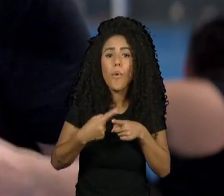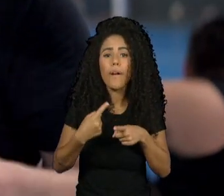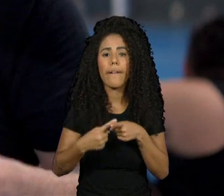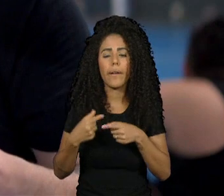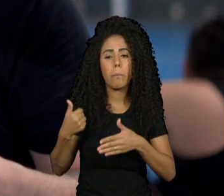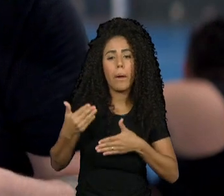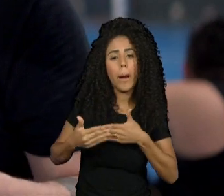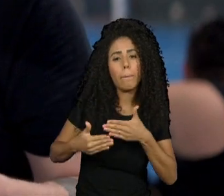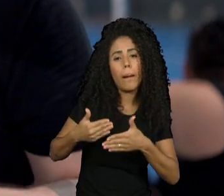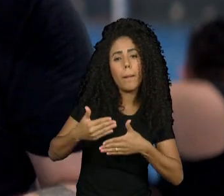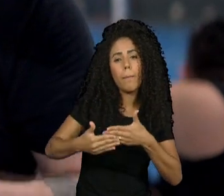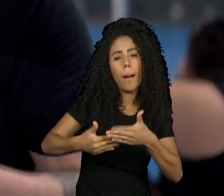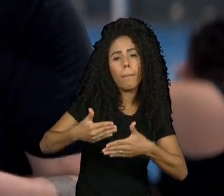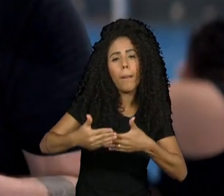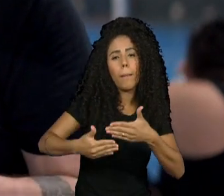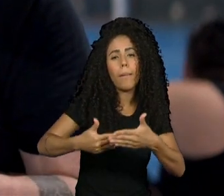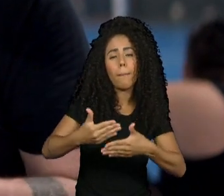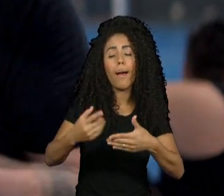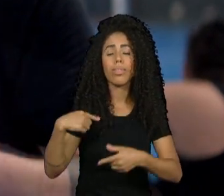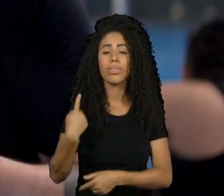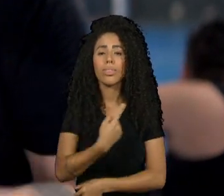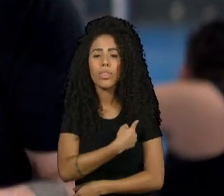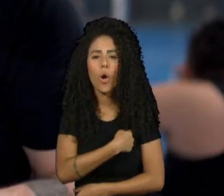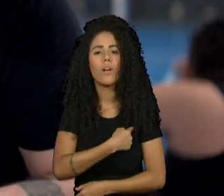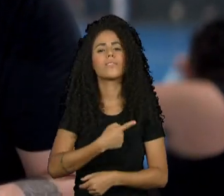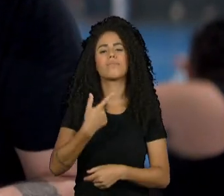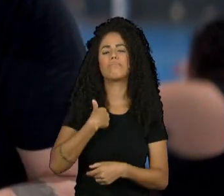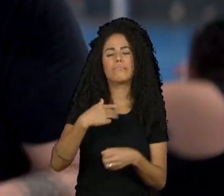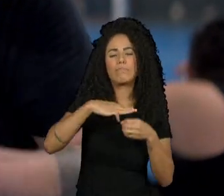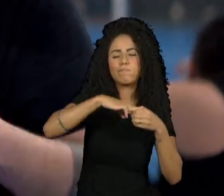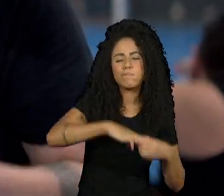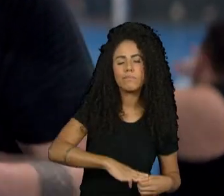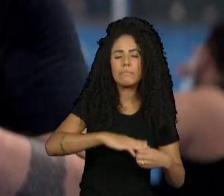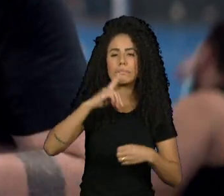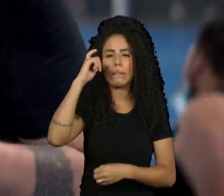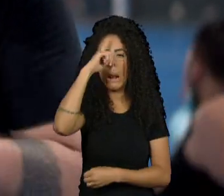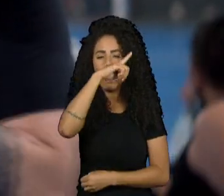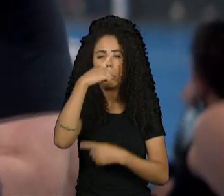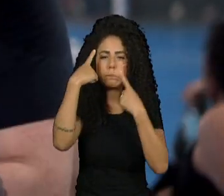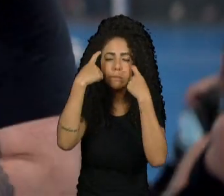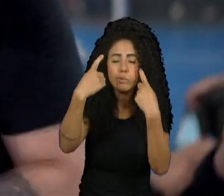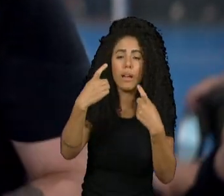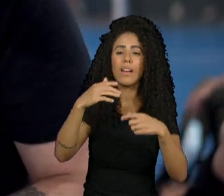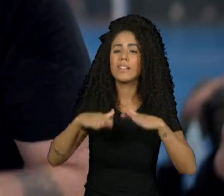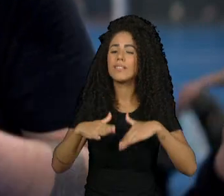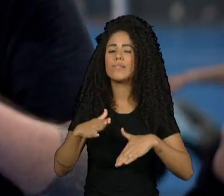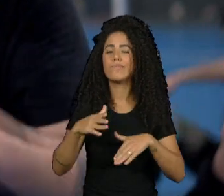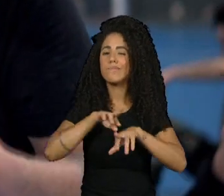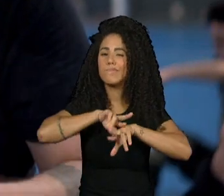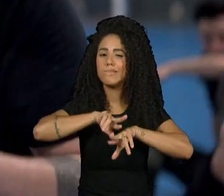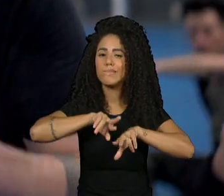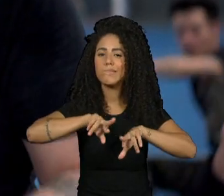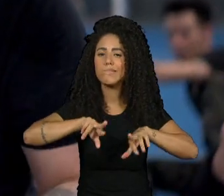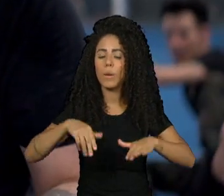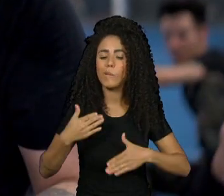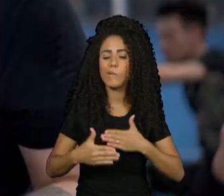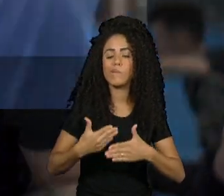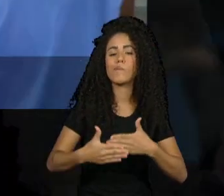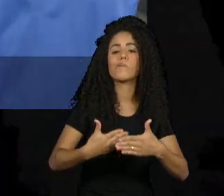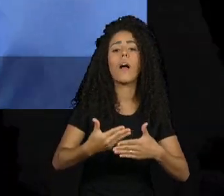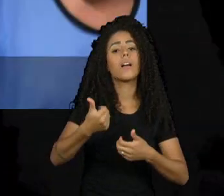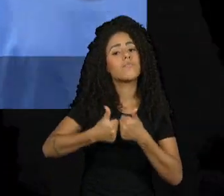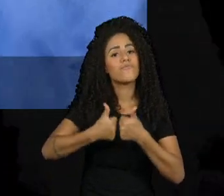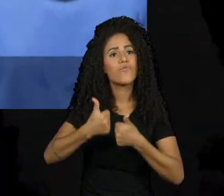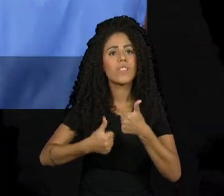toda a nossa trajetória, a gente sofre muita discriminação, sofre muitas questões durante essa trajetória do futebol.